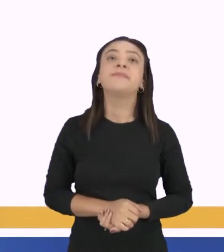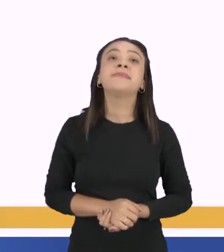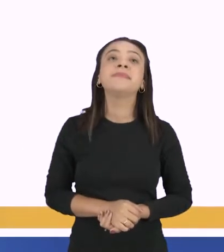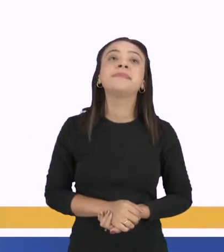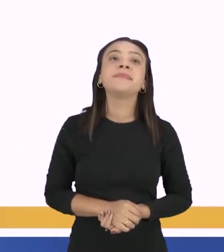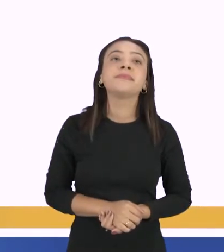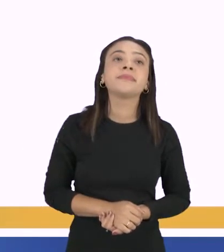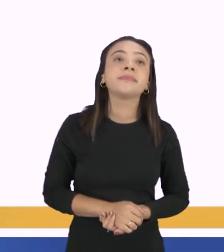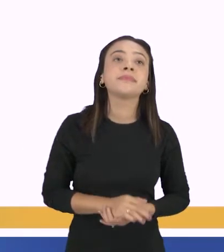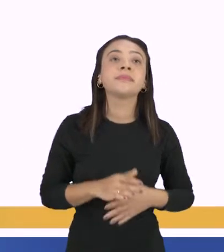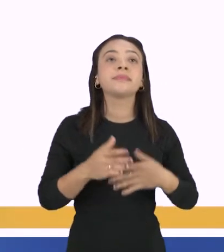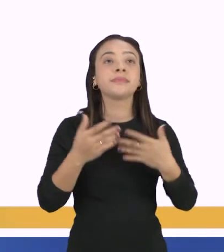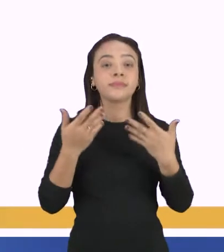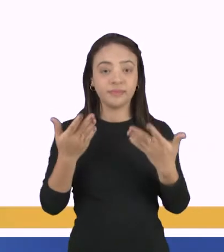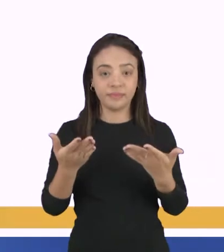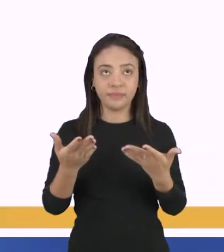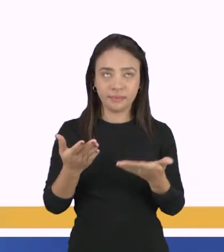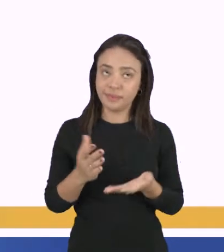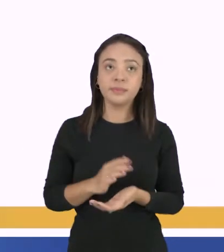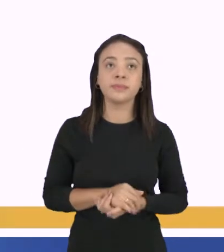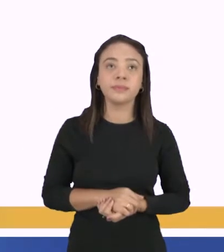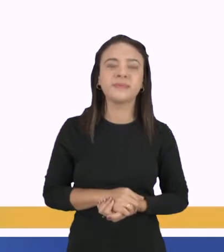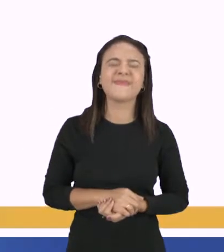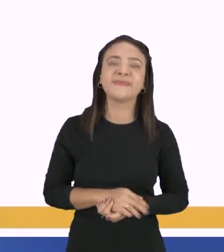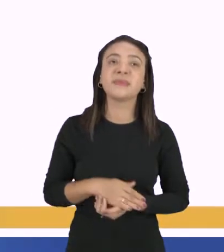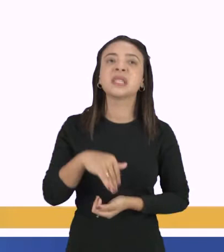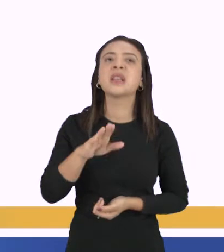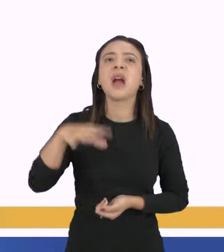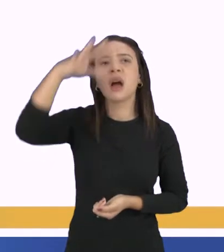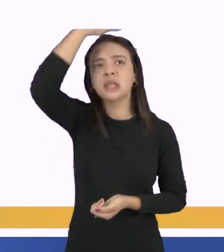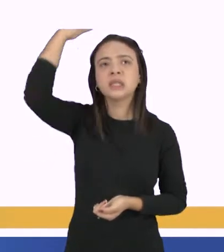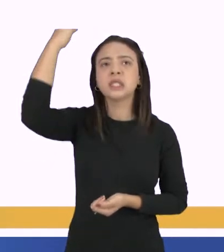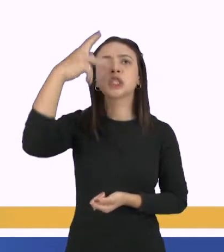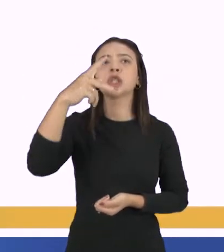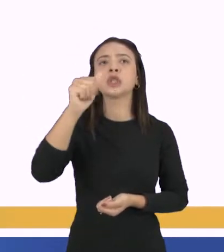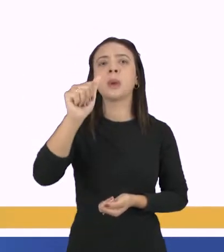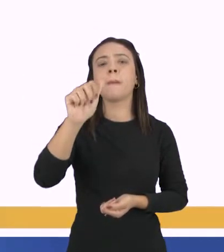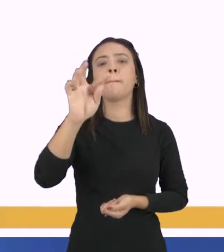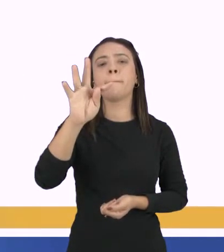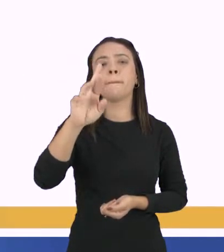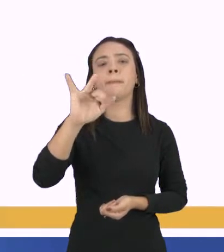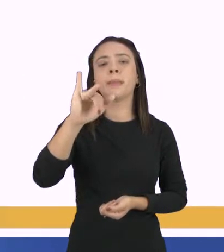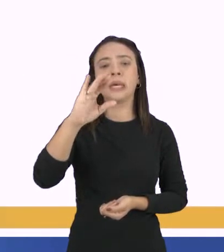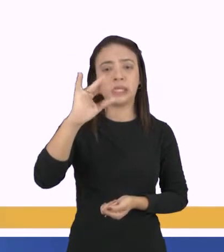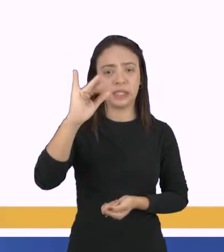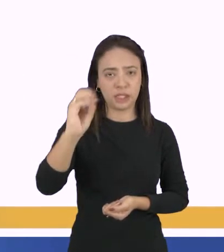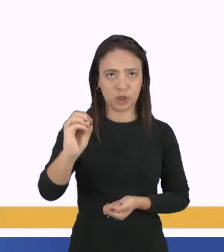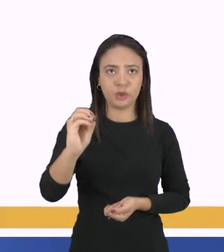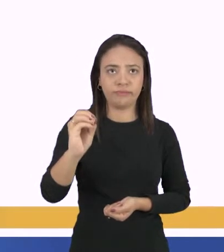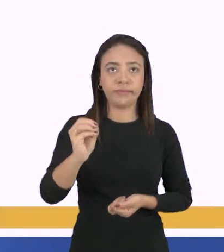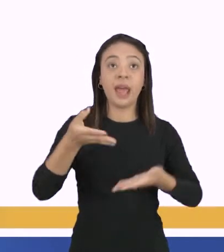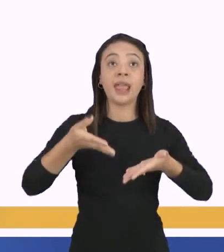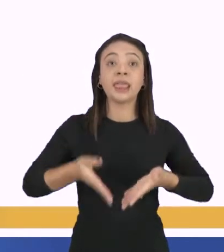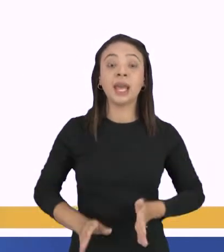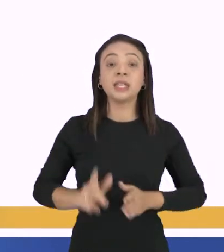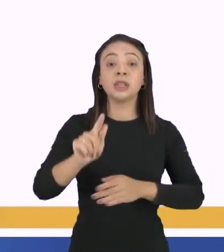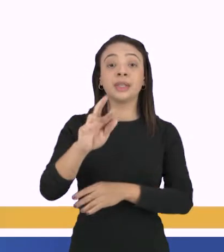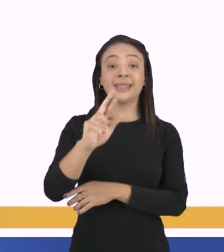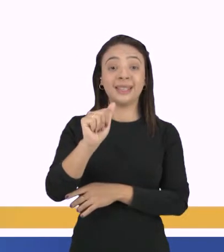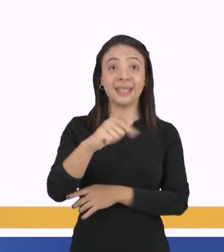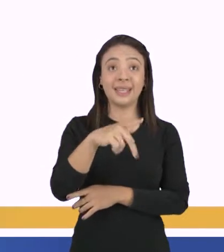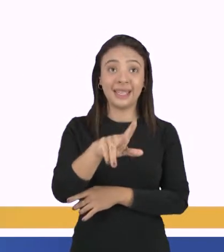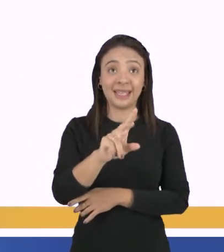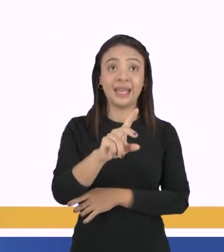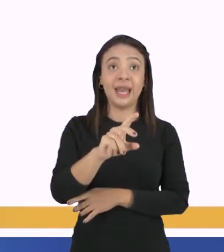Bom, então, who is St. Patrick? Quem é o São Patrício? St. Patrick nasceu na